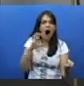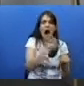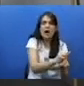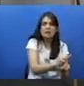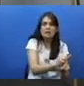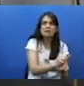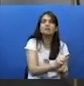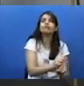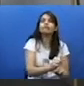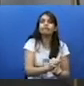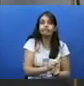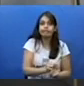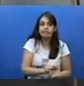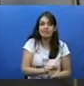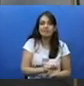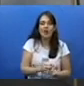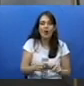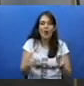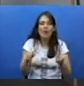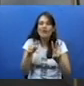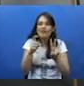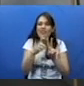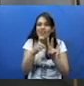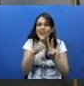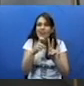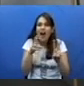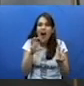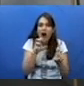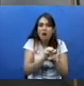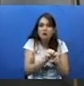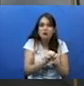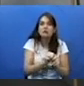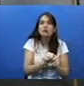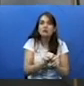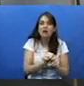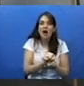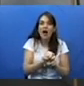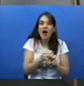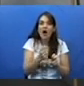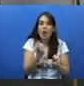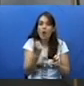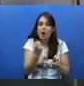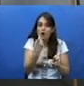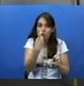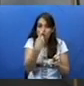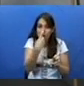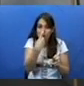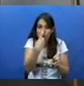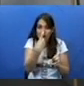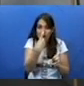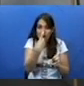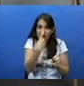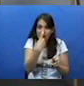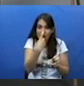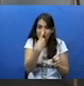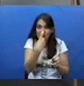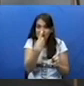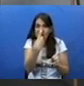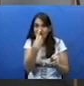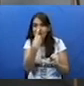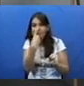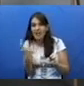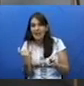morder o veterinário. E quando ele mordeu o veterinário, o anzol saiu do nariz dele, né, e foi